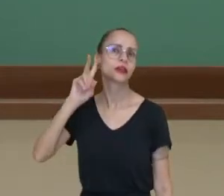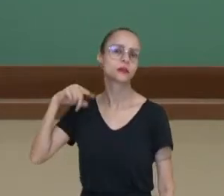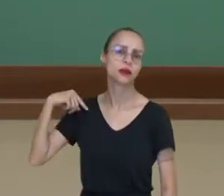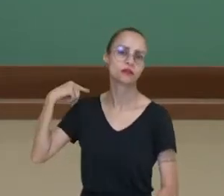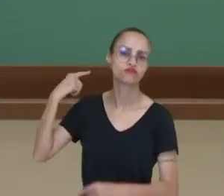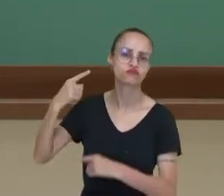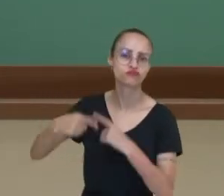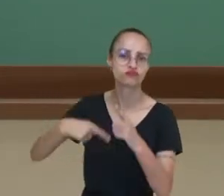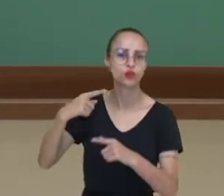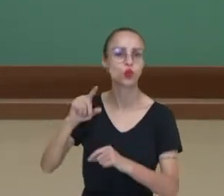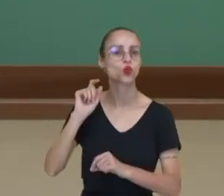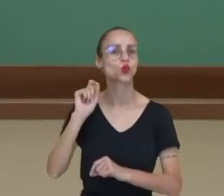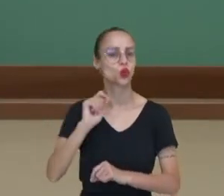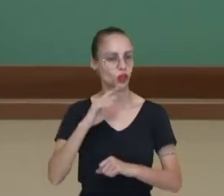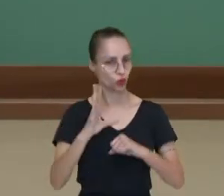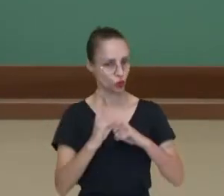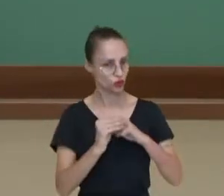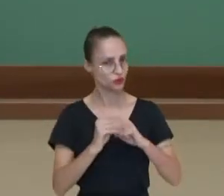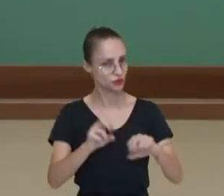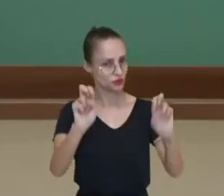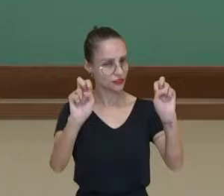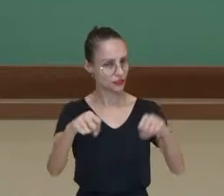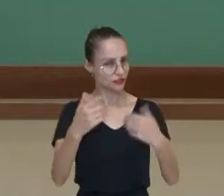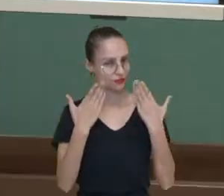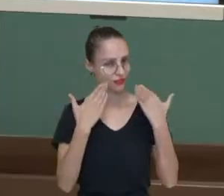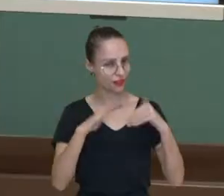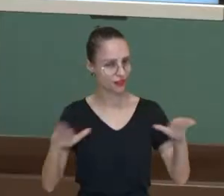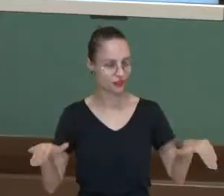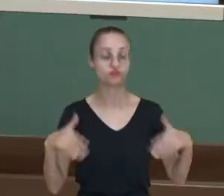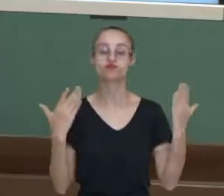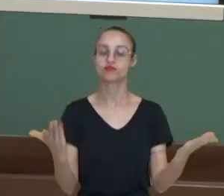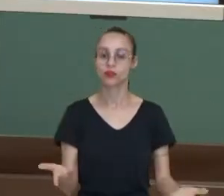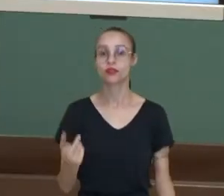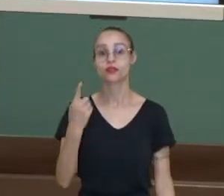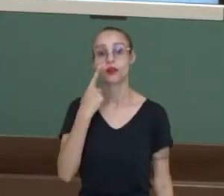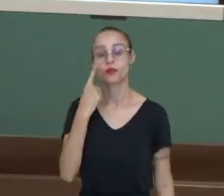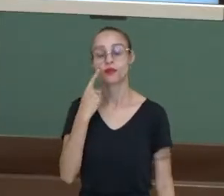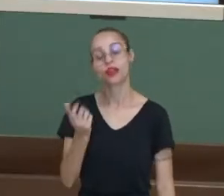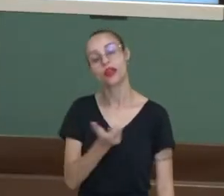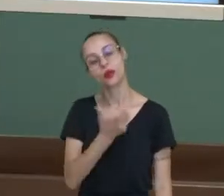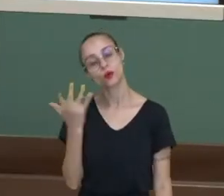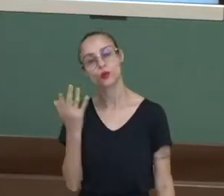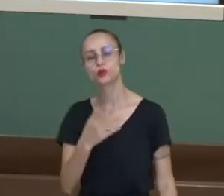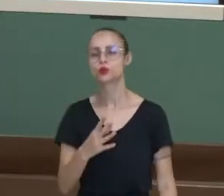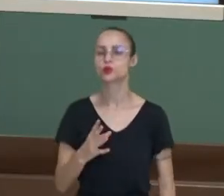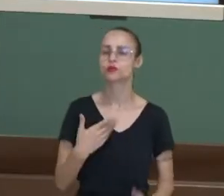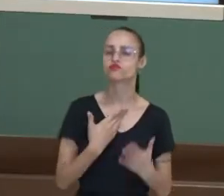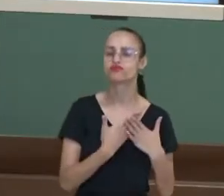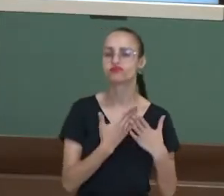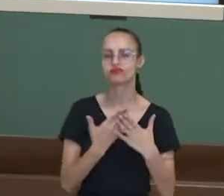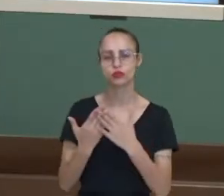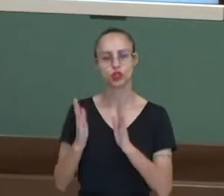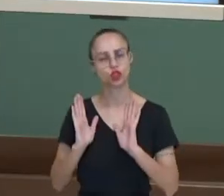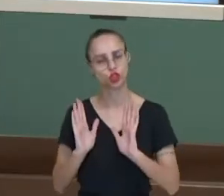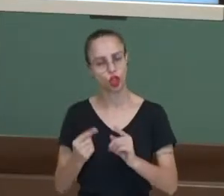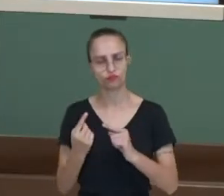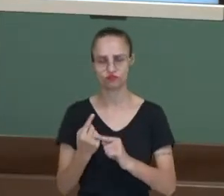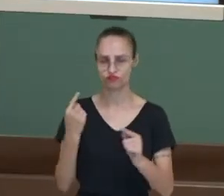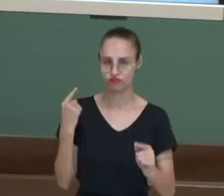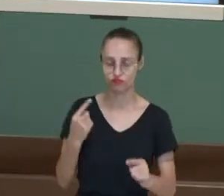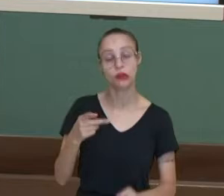nossos conhecimentos. Sim, criança! Nós vamos confirmar alguns dos conhecimentos que estudamos já,